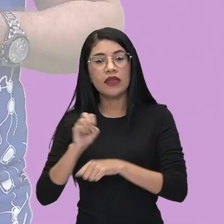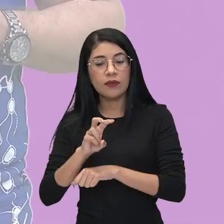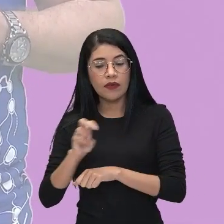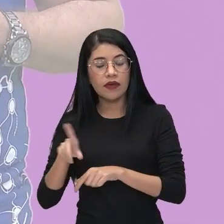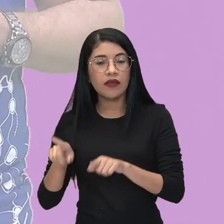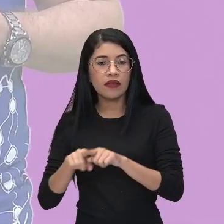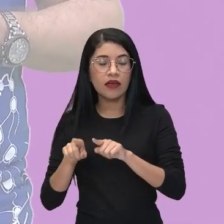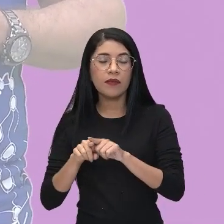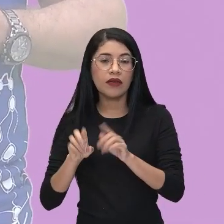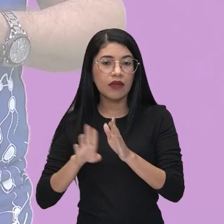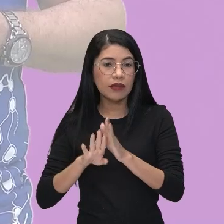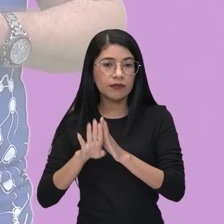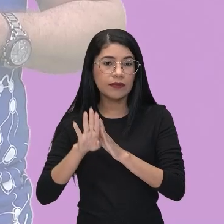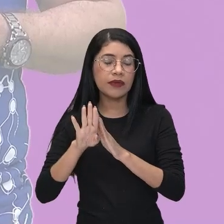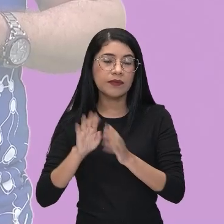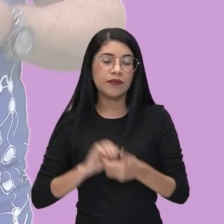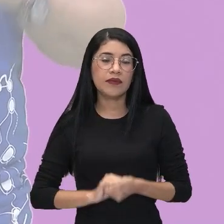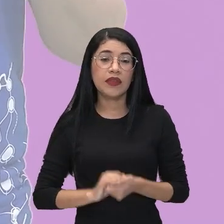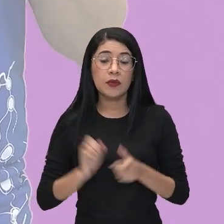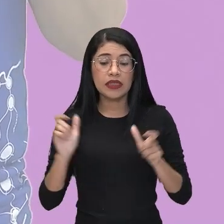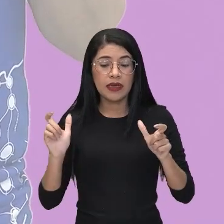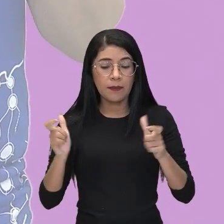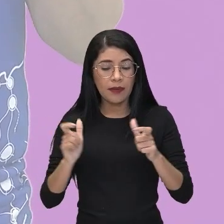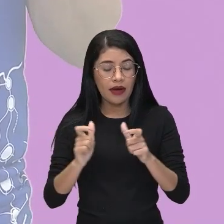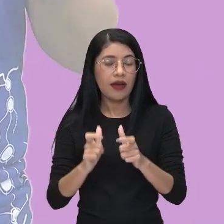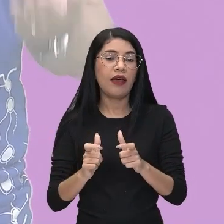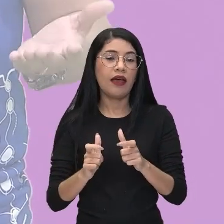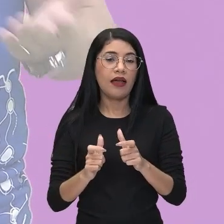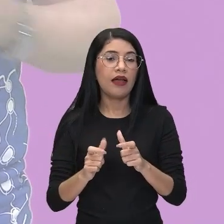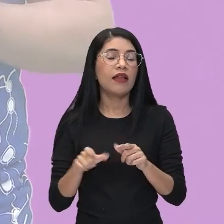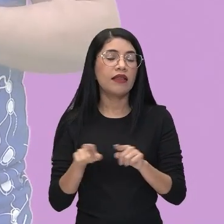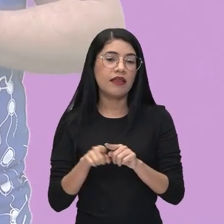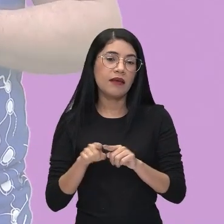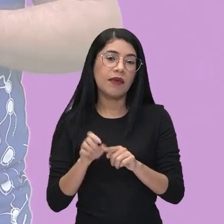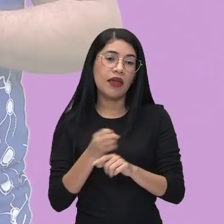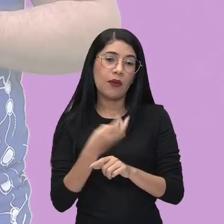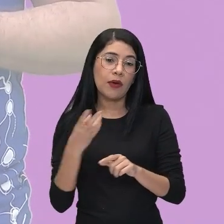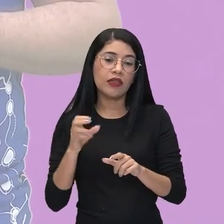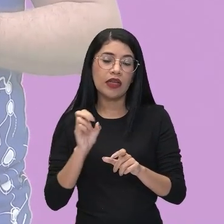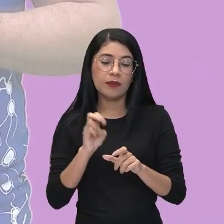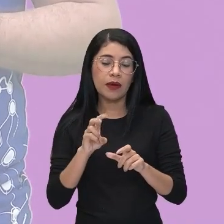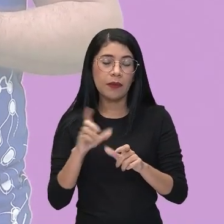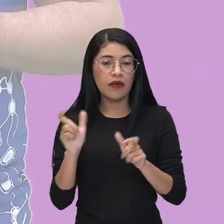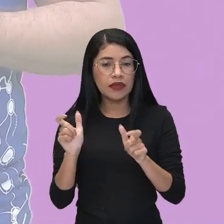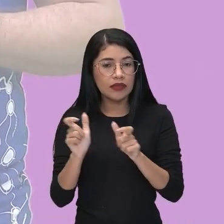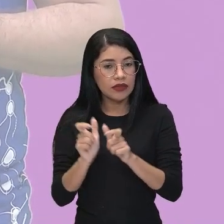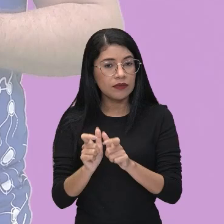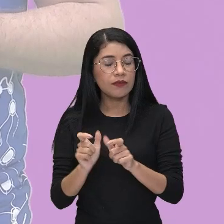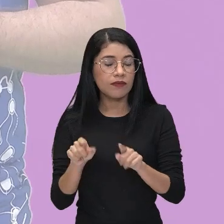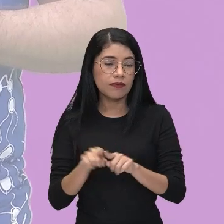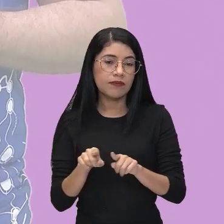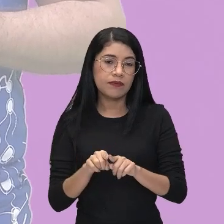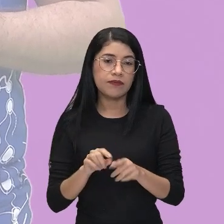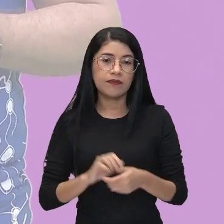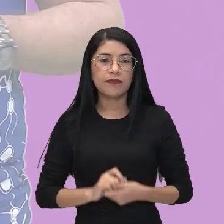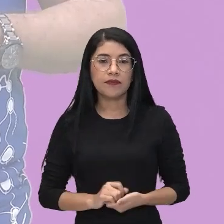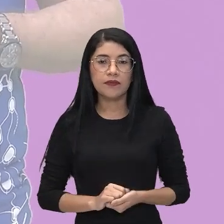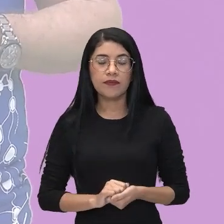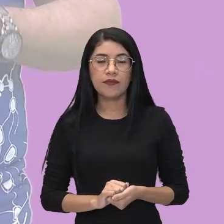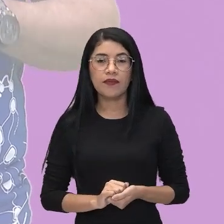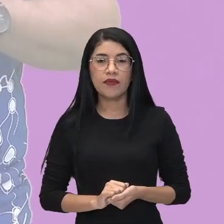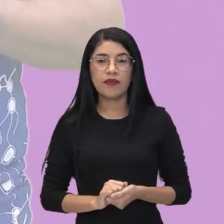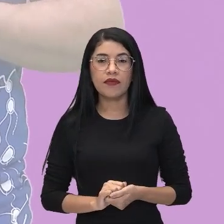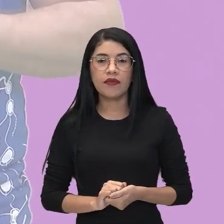como se eu diminuir a minha área, eu também vou ter que diminuir a minha quantidade de fertilizante, ok? Então vamos lá,